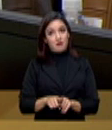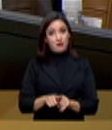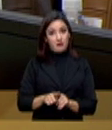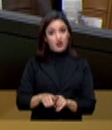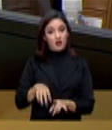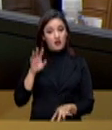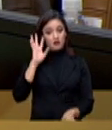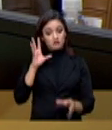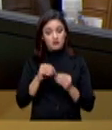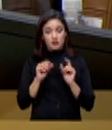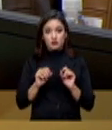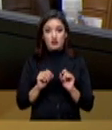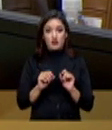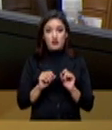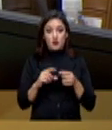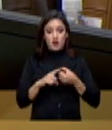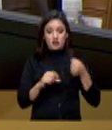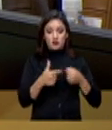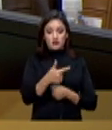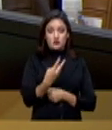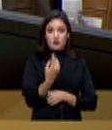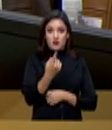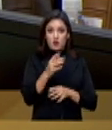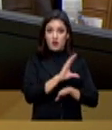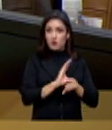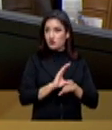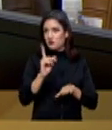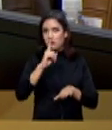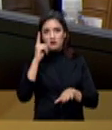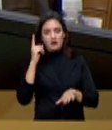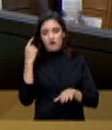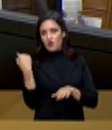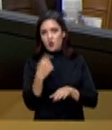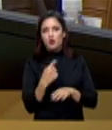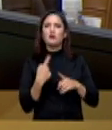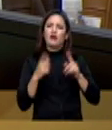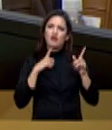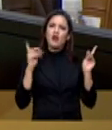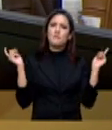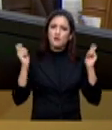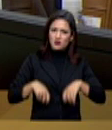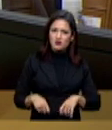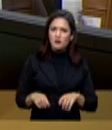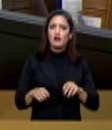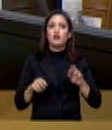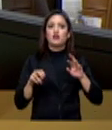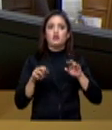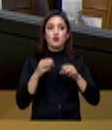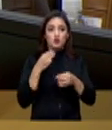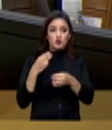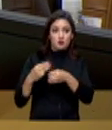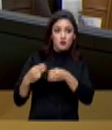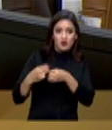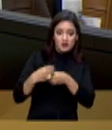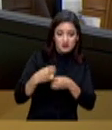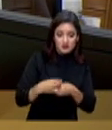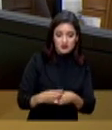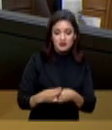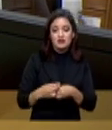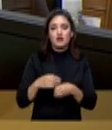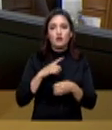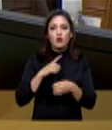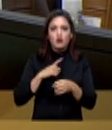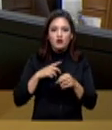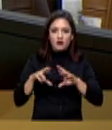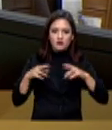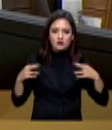241 da Constituição pois ainda subsiste a possibilidade de reunião dos Municípios em consórcio